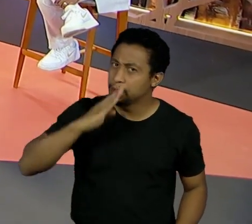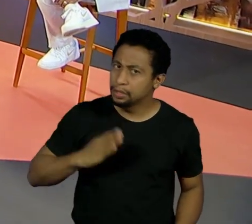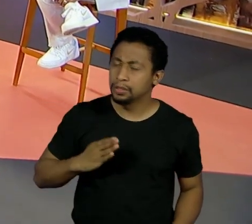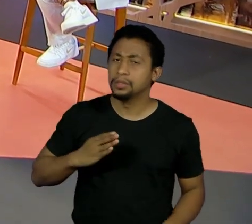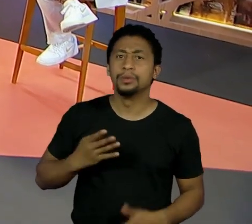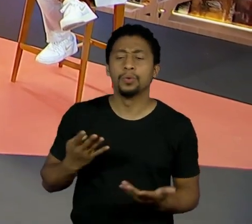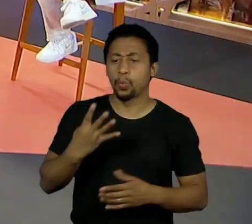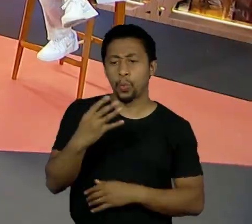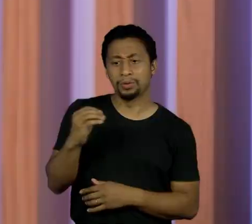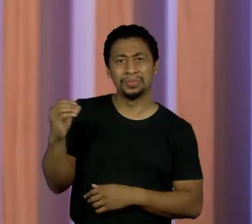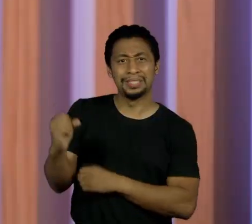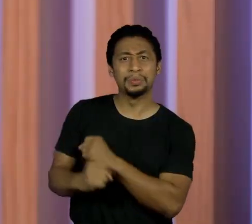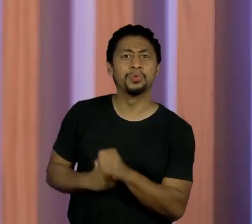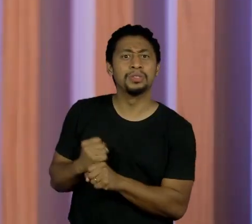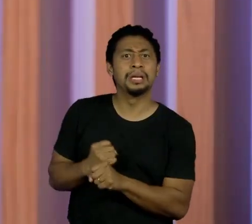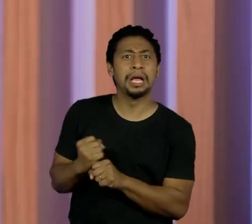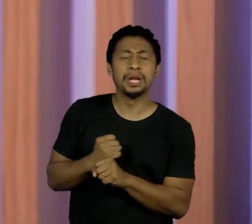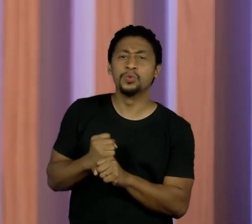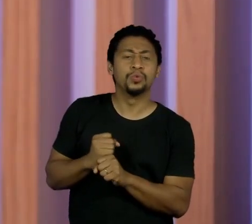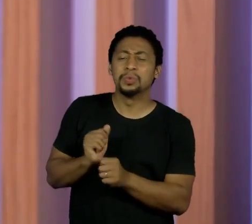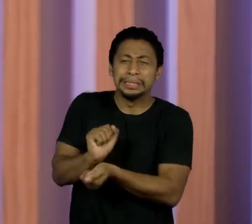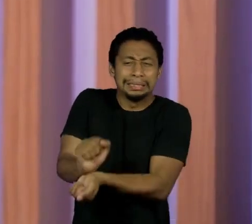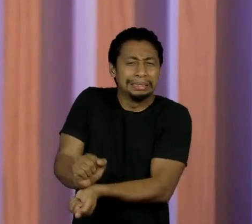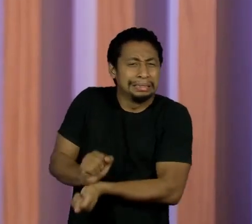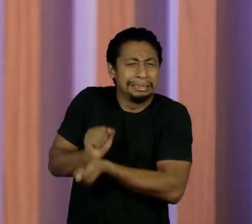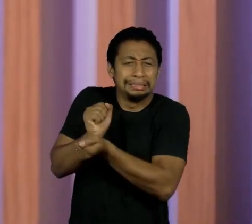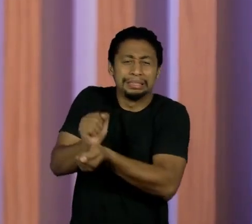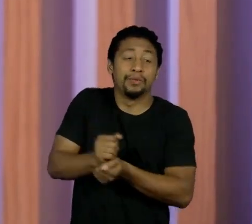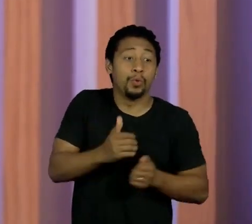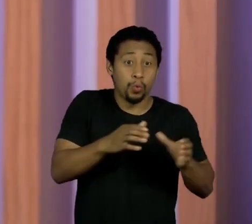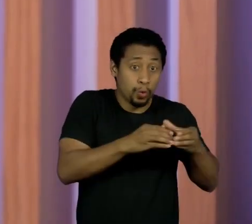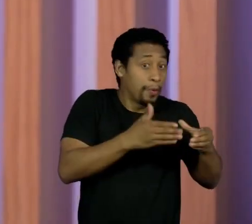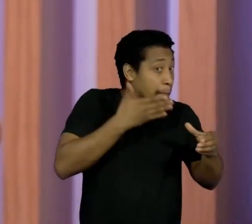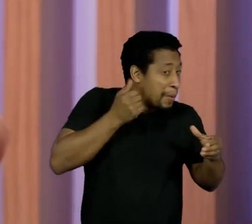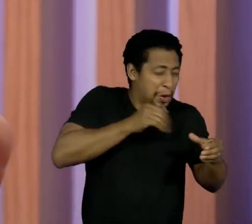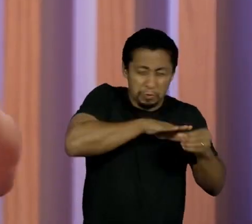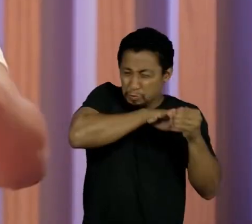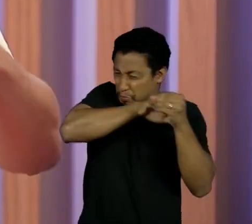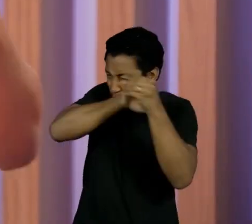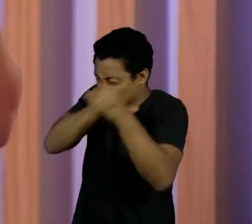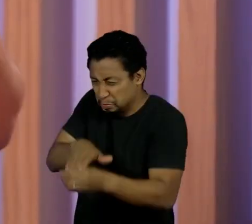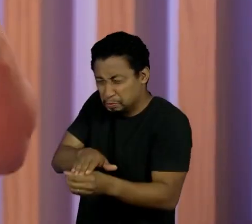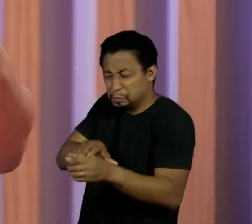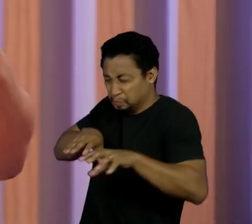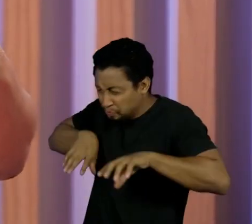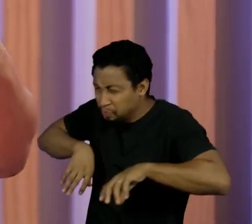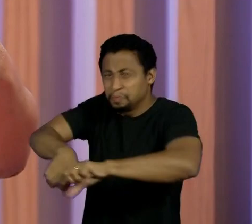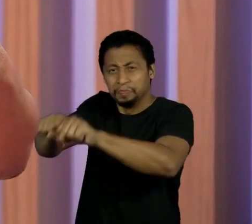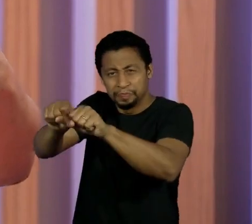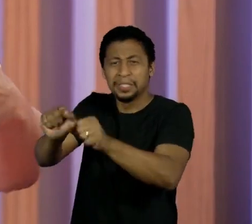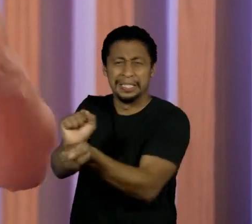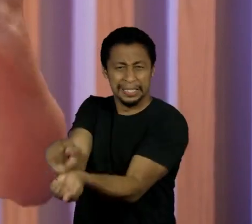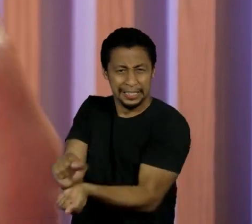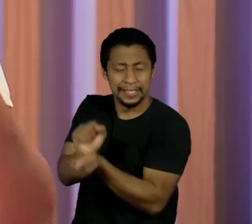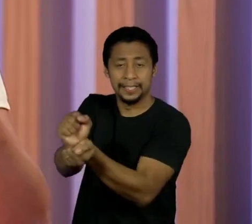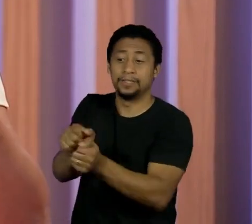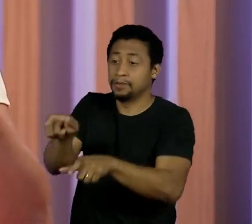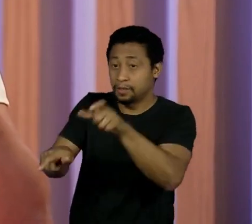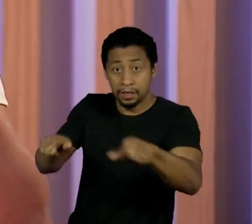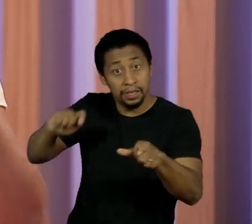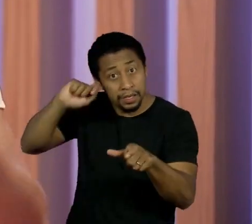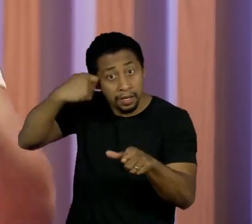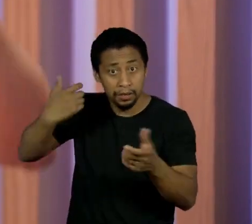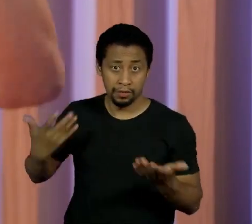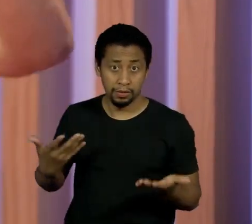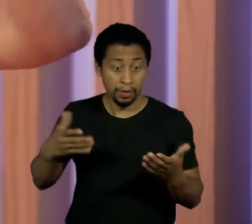séculos de expropriação de um grupo por outro grupo. E esse grupo, os descendentes desse grupo que